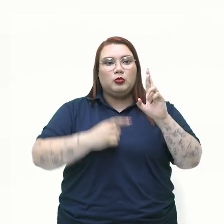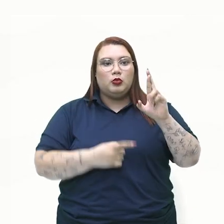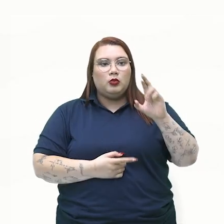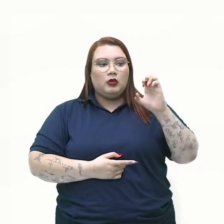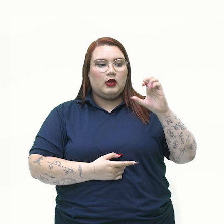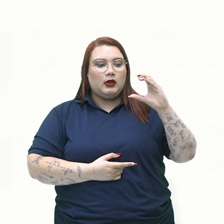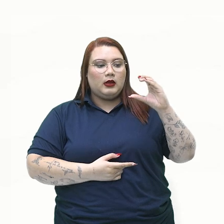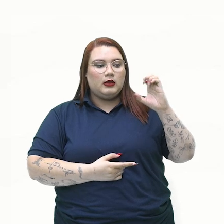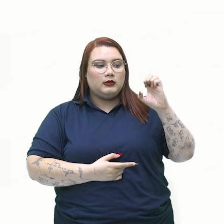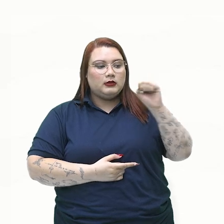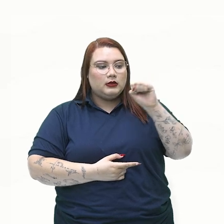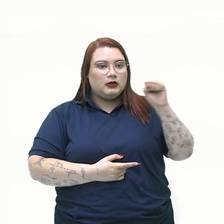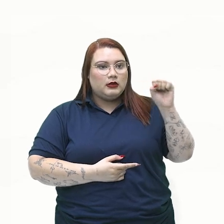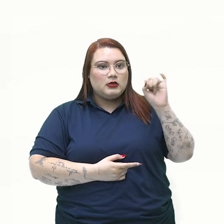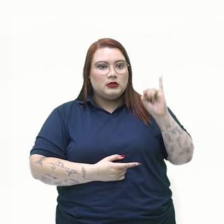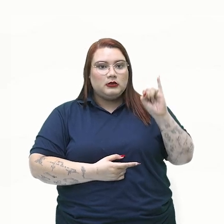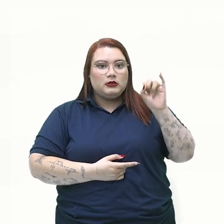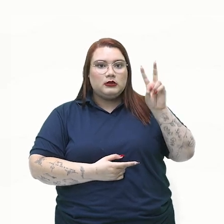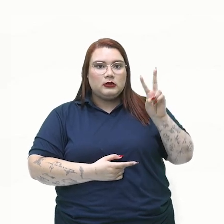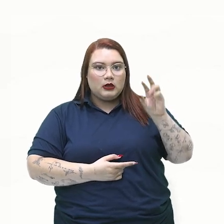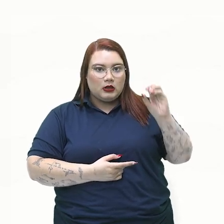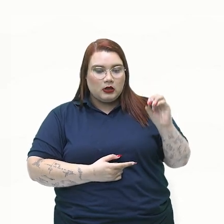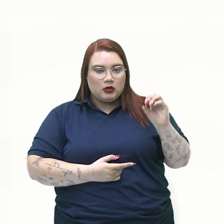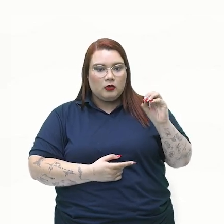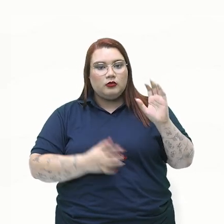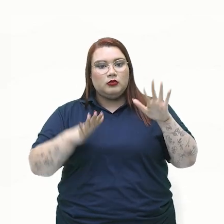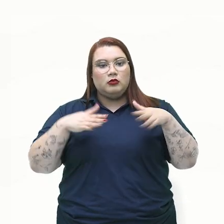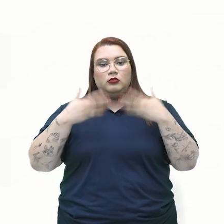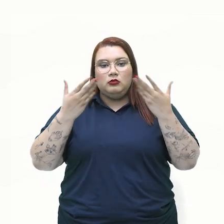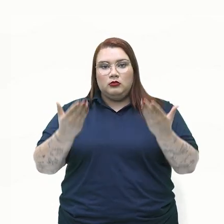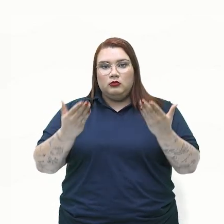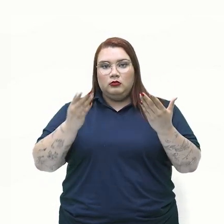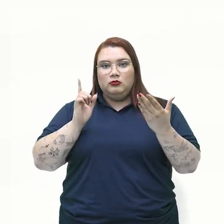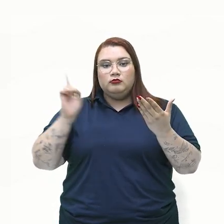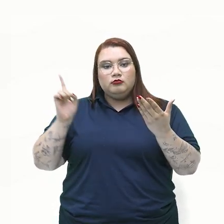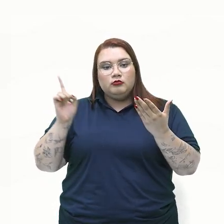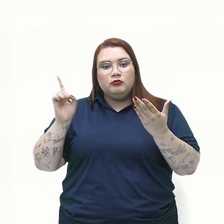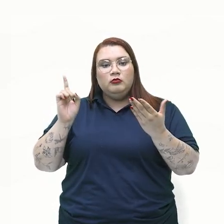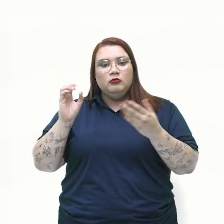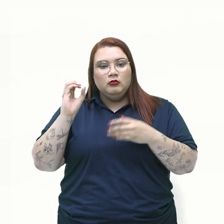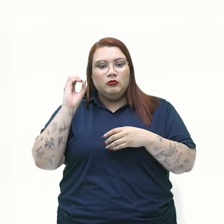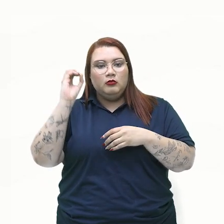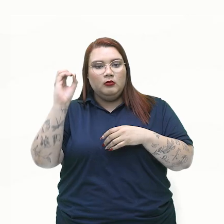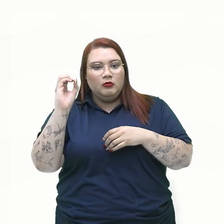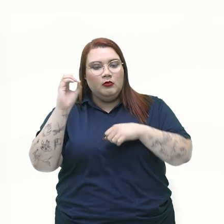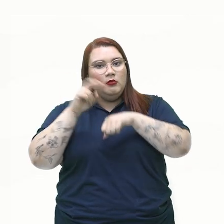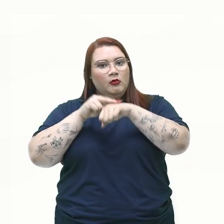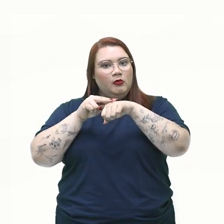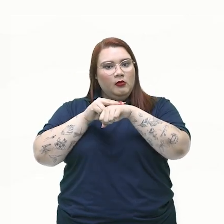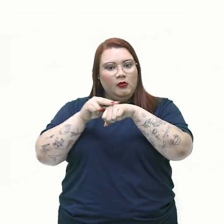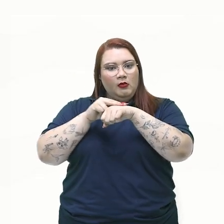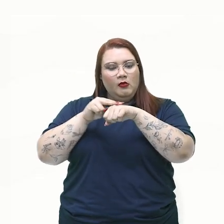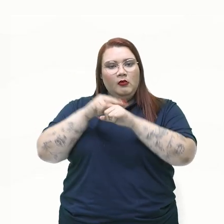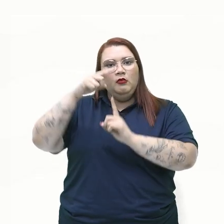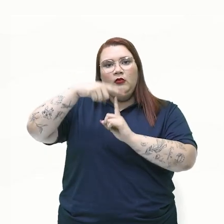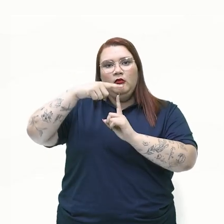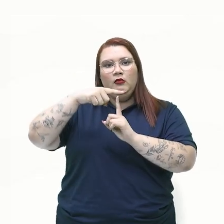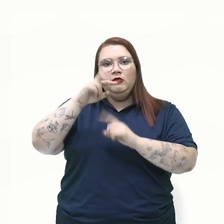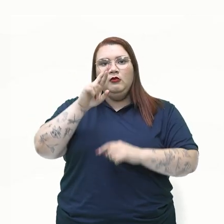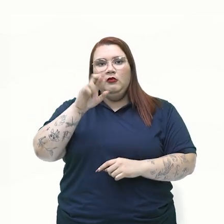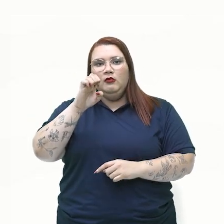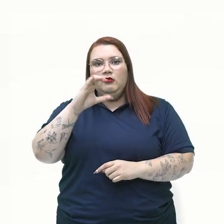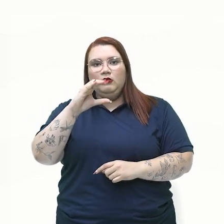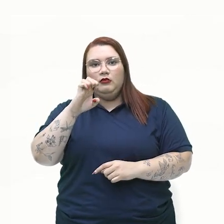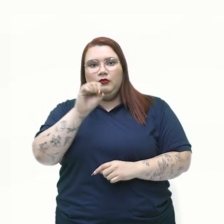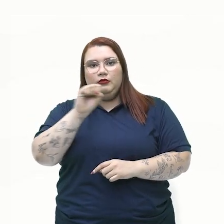que é recessivo, tá certo? Então, aqui nesse caso, né, as sementes aqui, ó, que são verdes, são